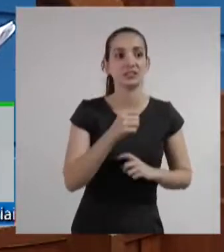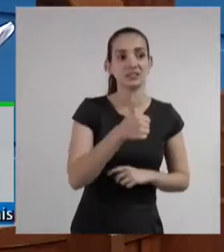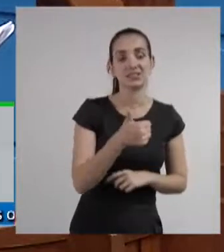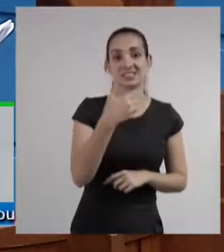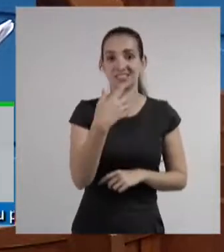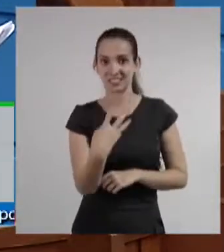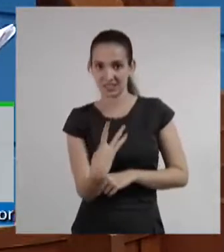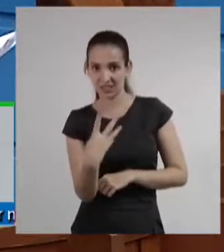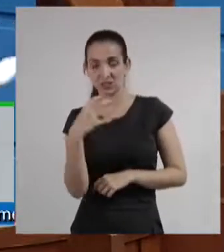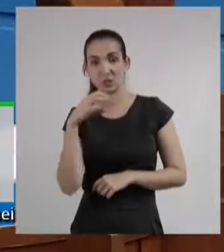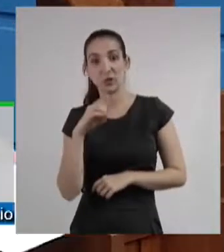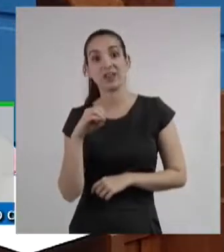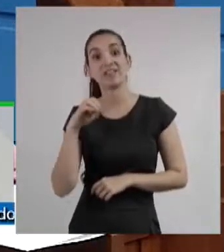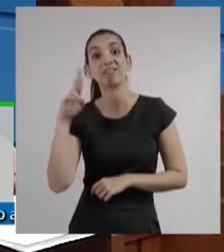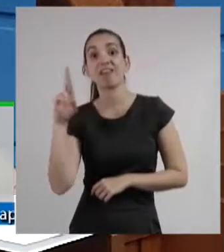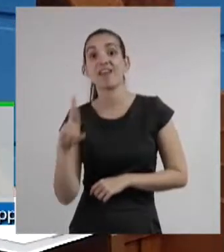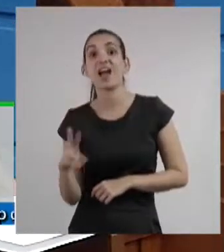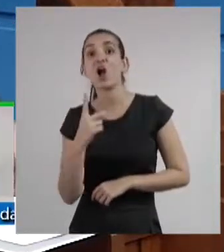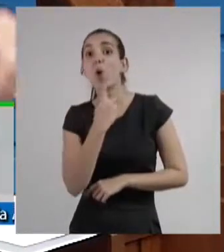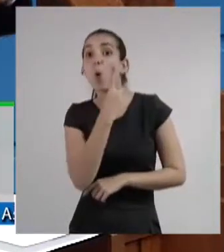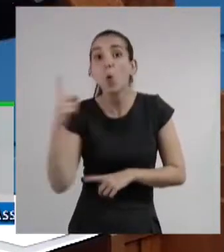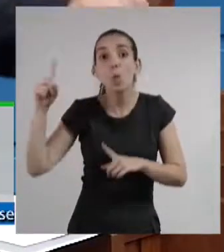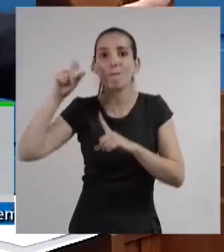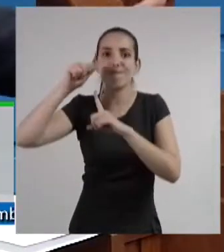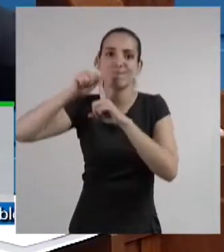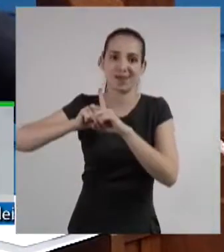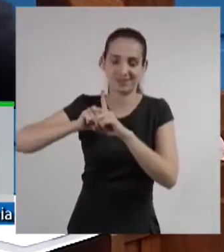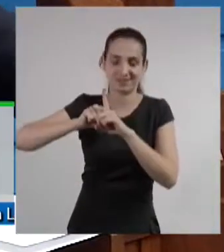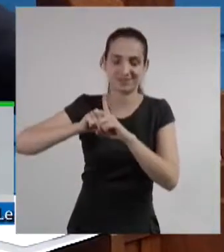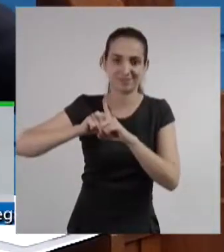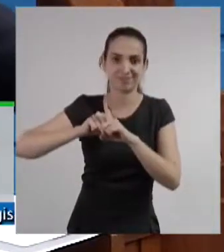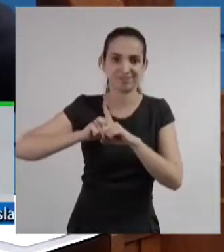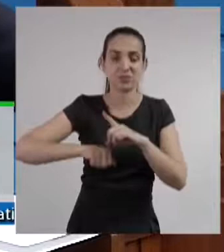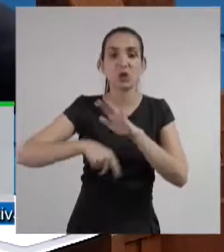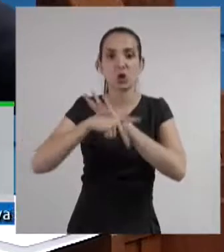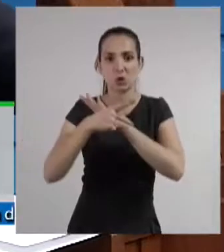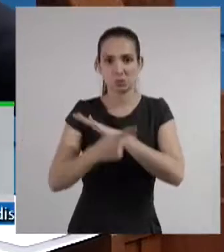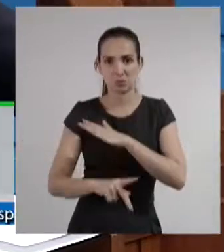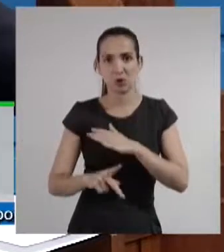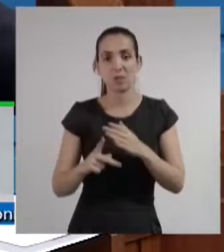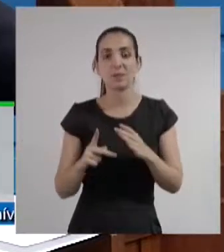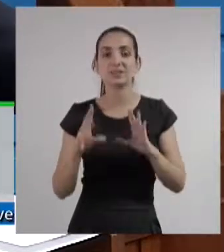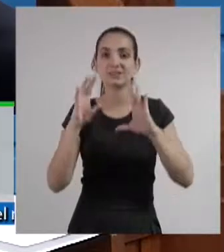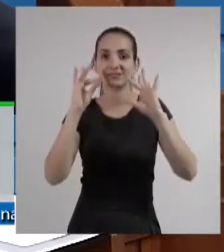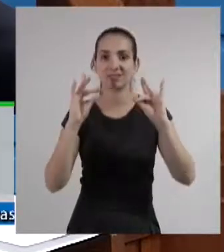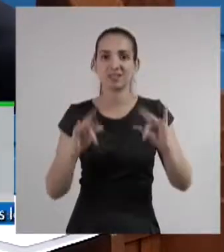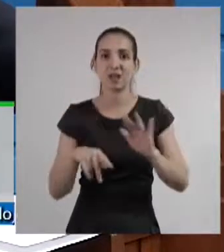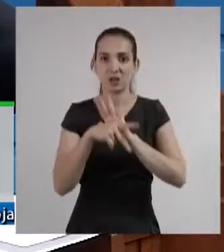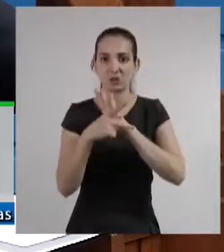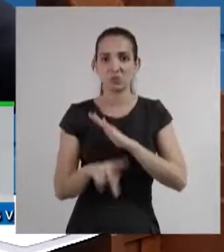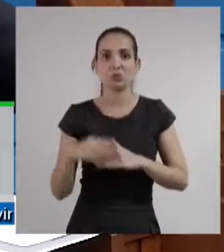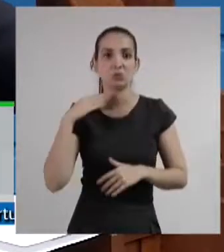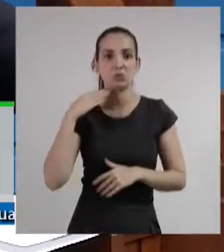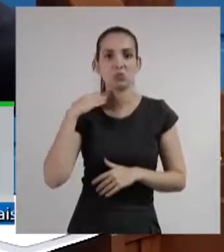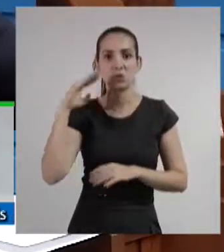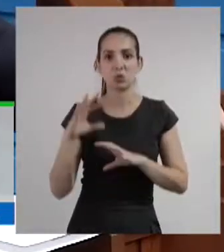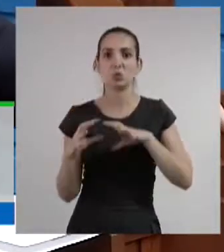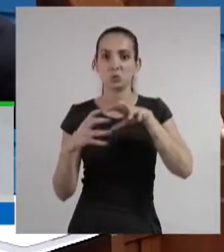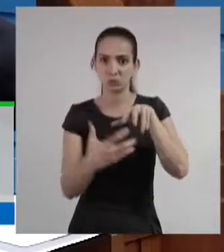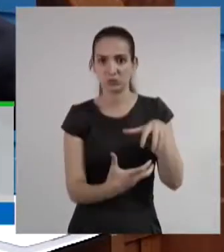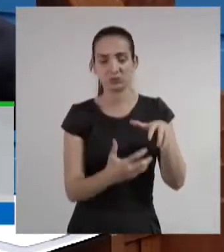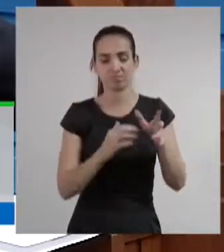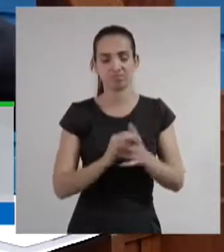140 por mês, de acordo com o critério do Banco Mundial. Então, vejam bem,